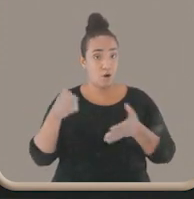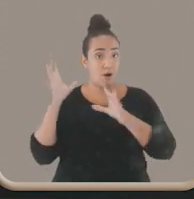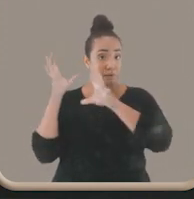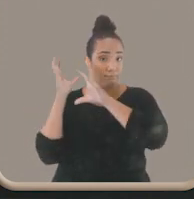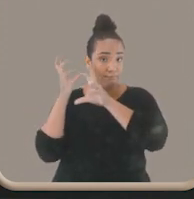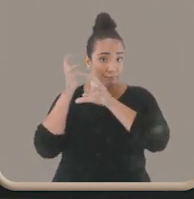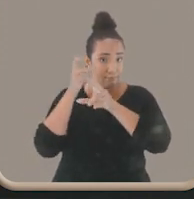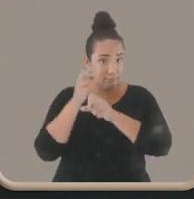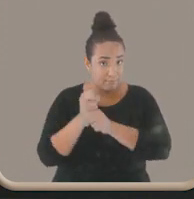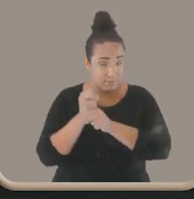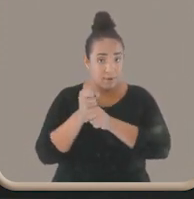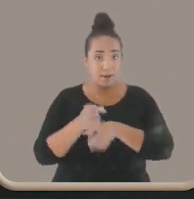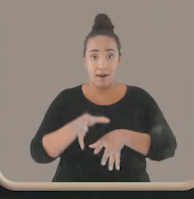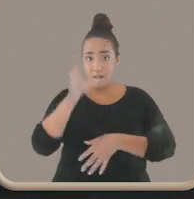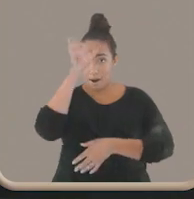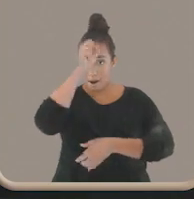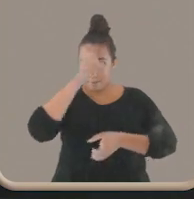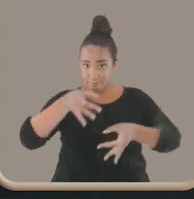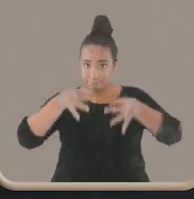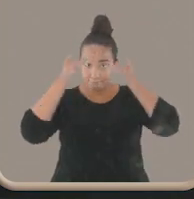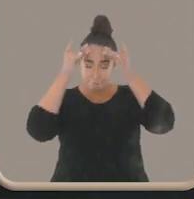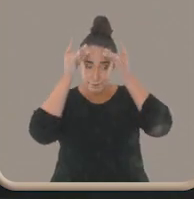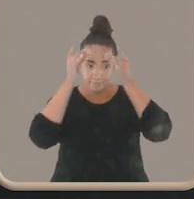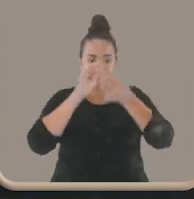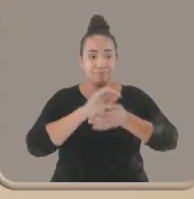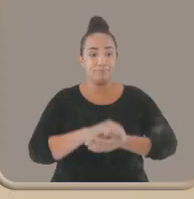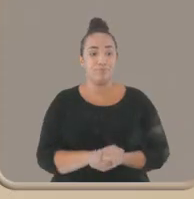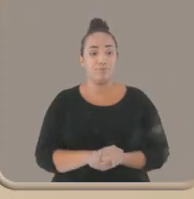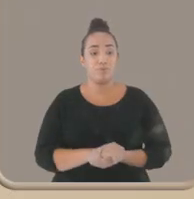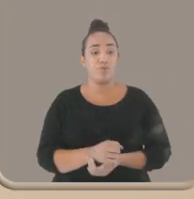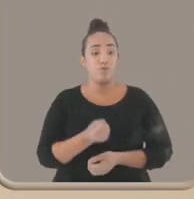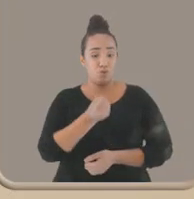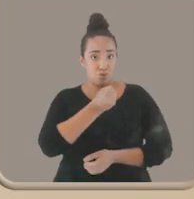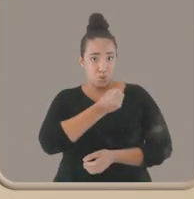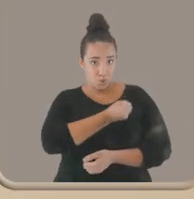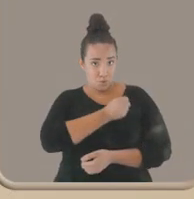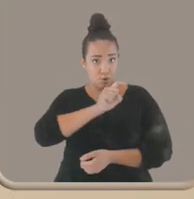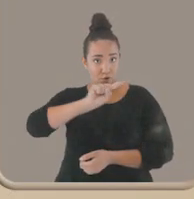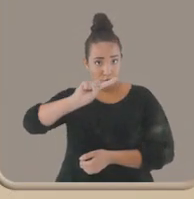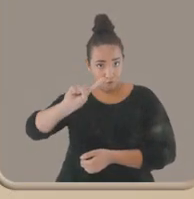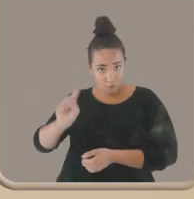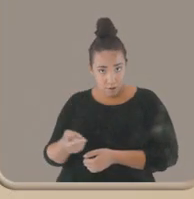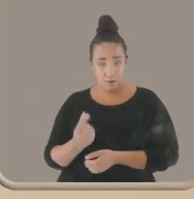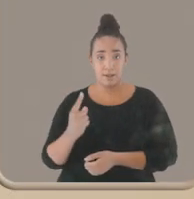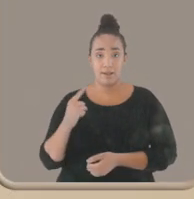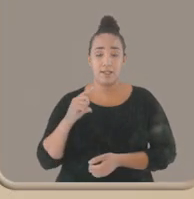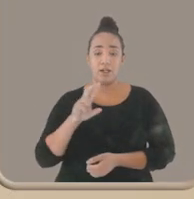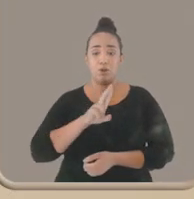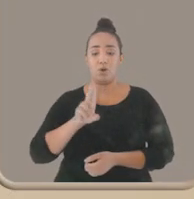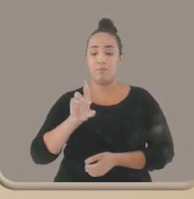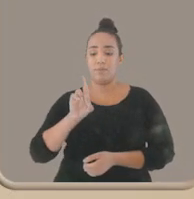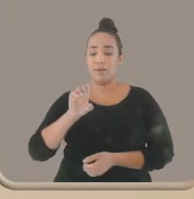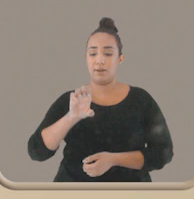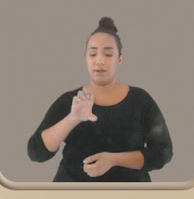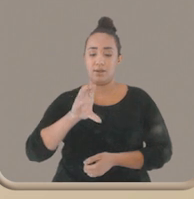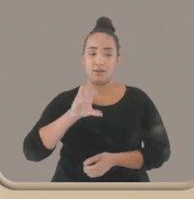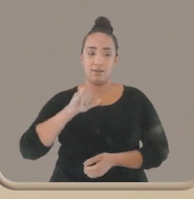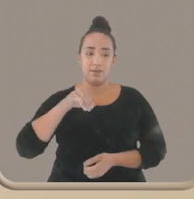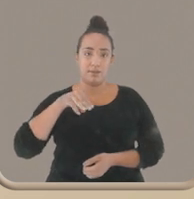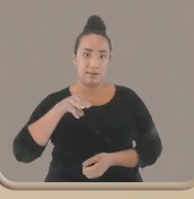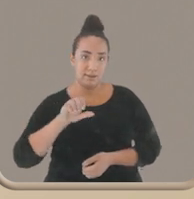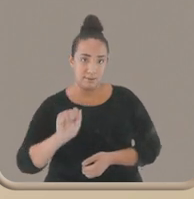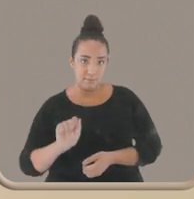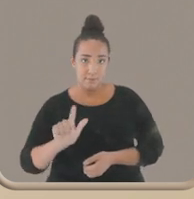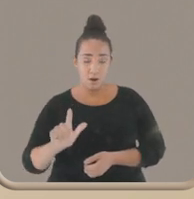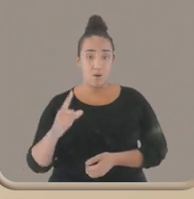Vamos recapitular algumas coisas para não esquecermos. Os números decimais apresentam vírgula. E na parte